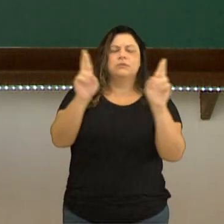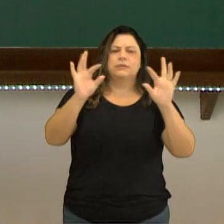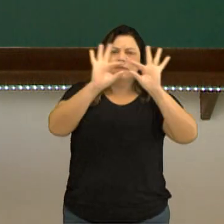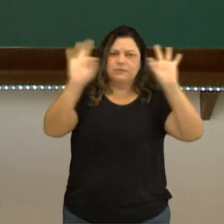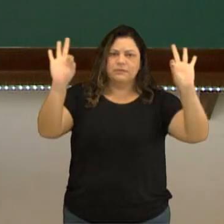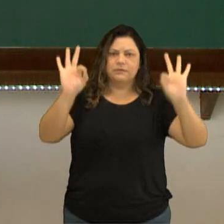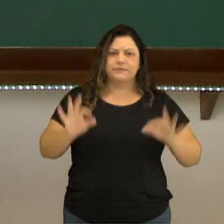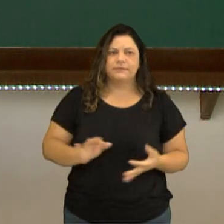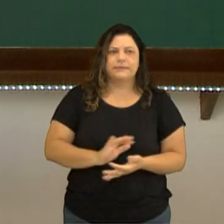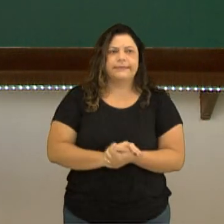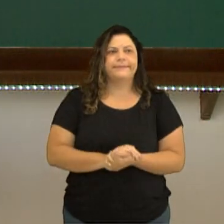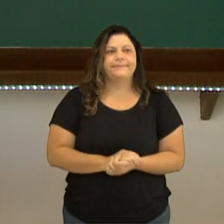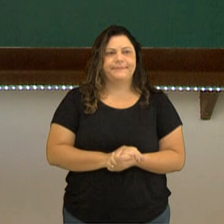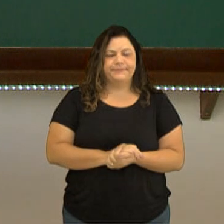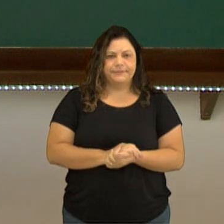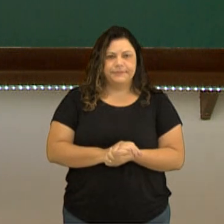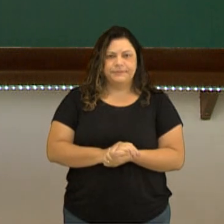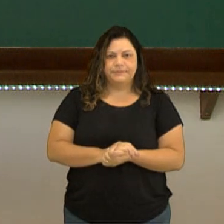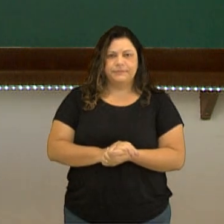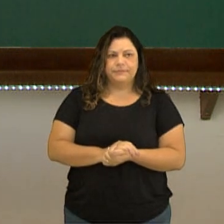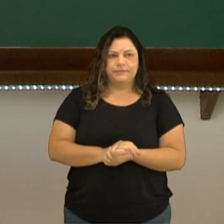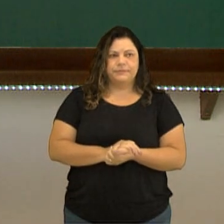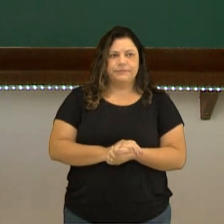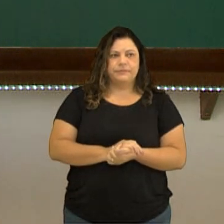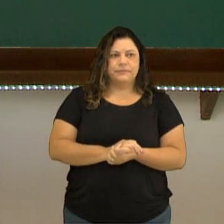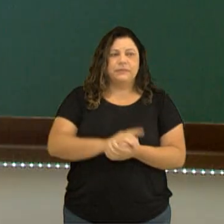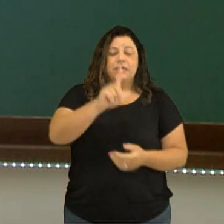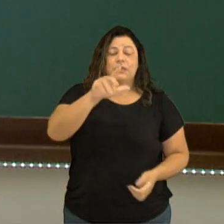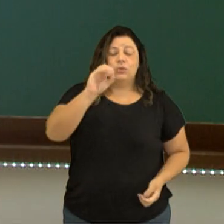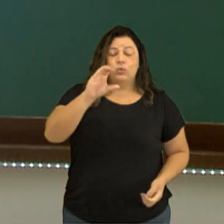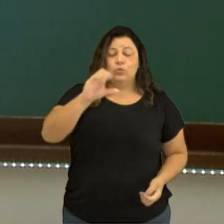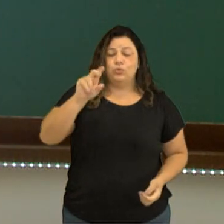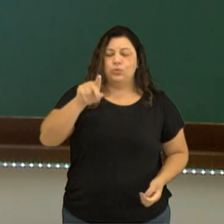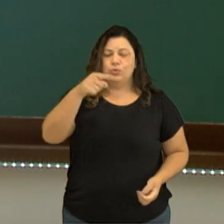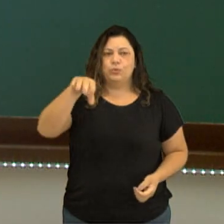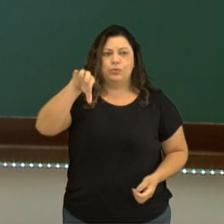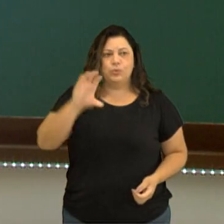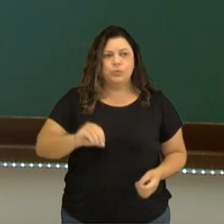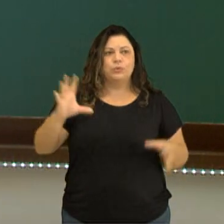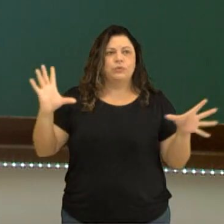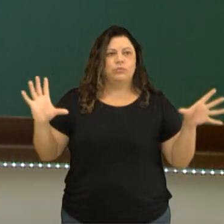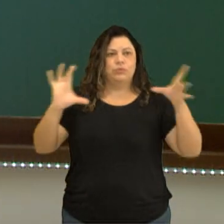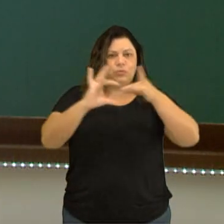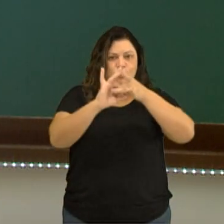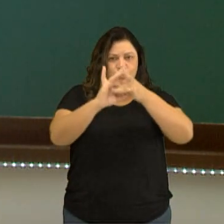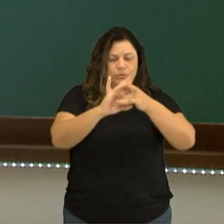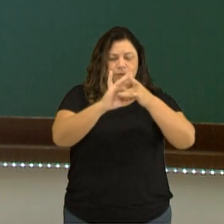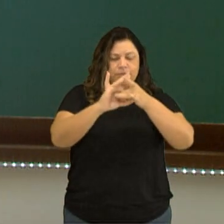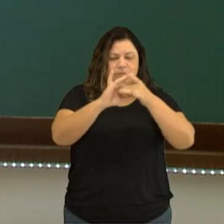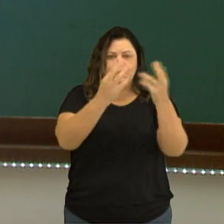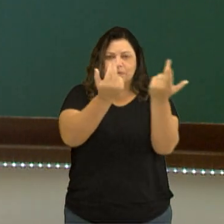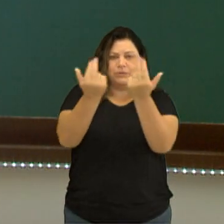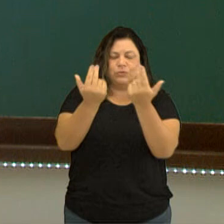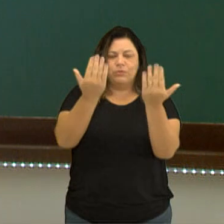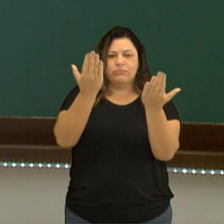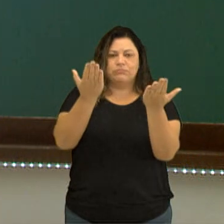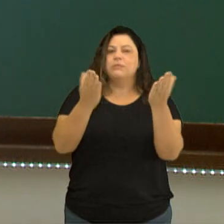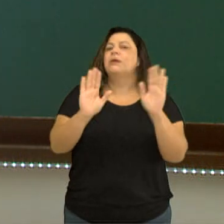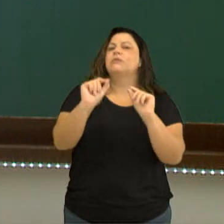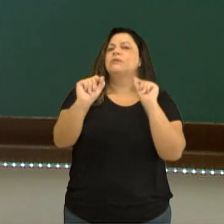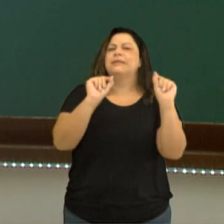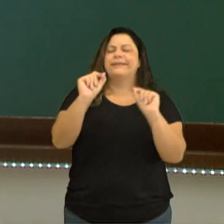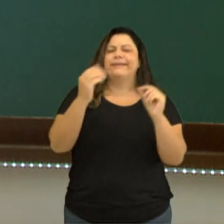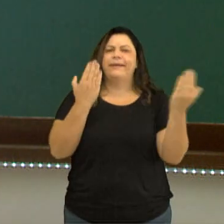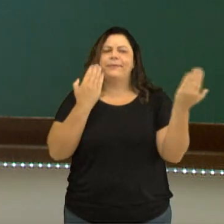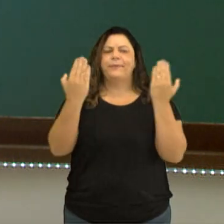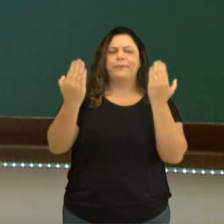orações. A locução conjuntiva, da mesma forma, estabelece uma relação de comparação entre